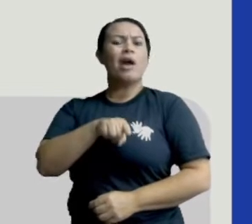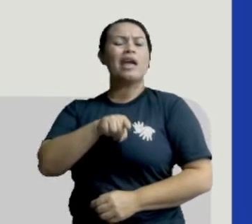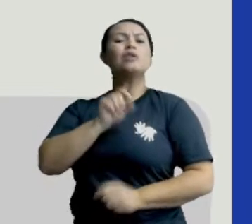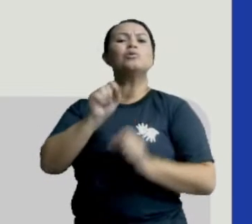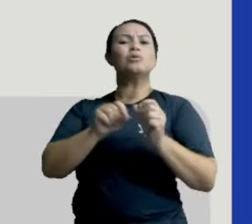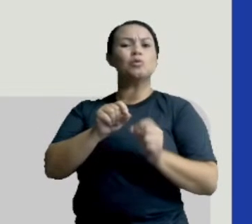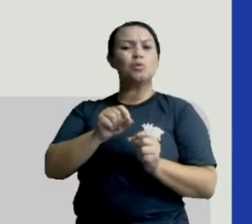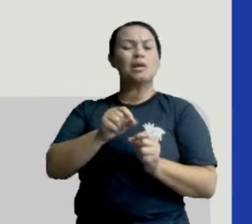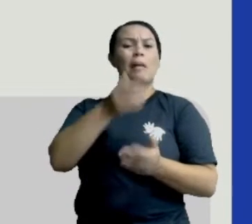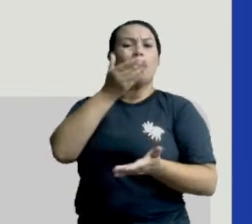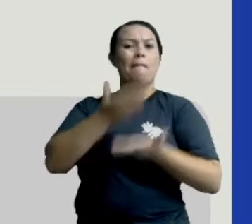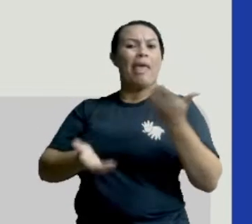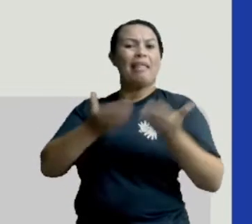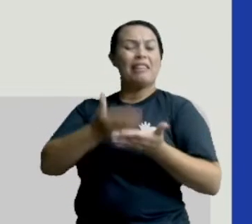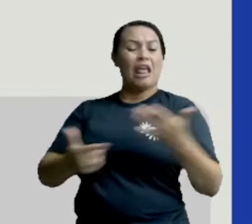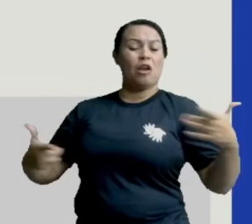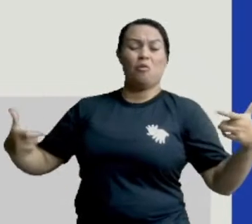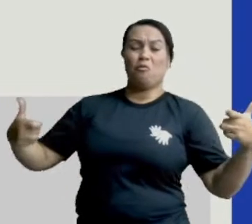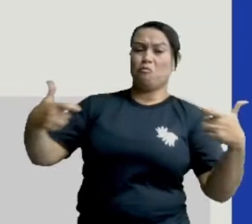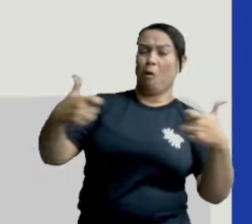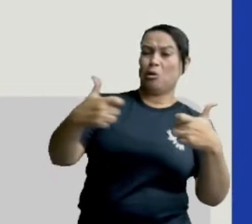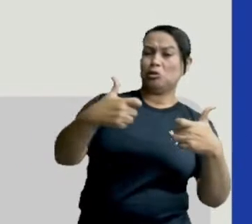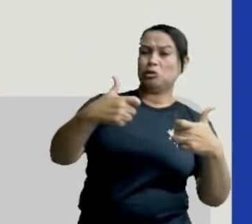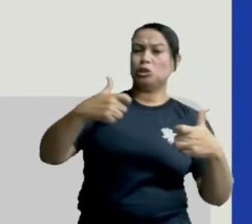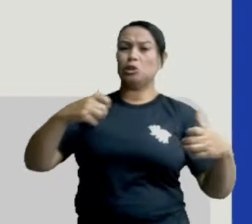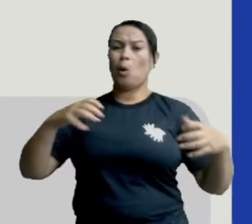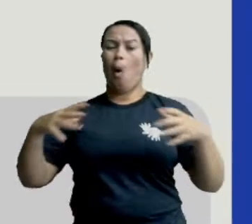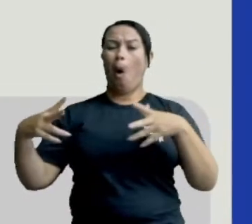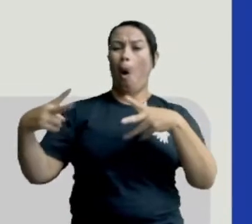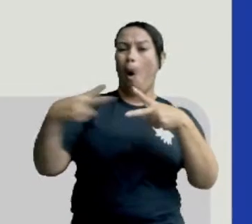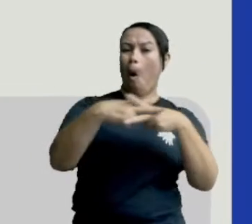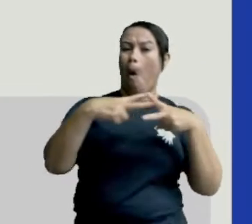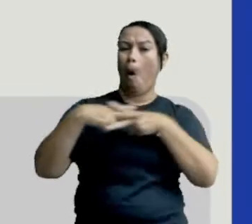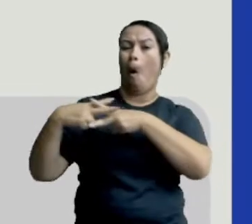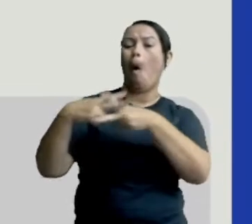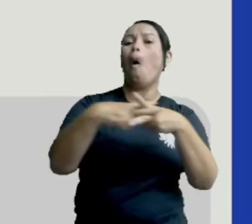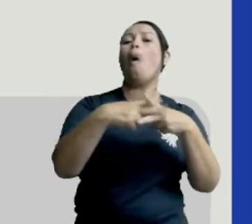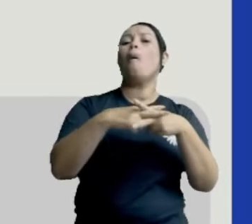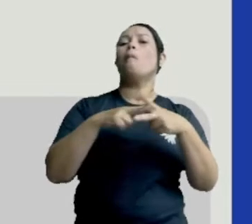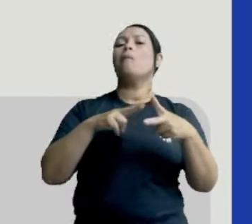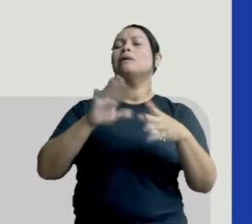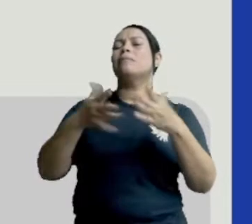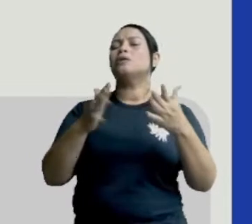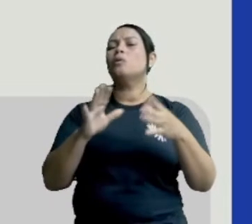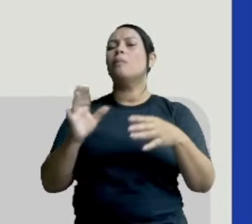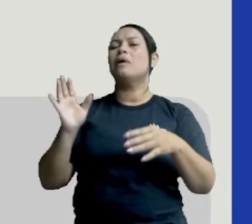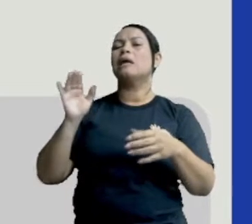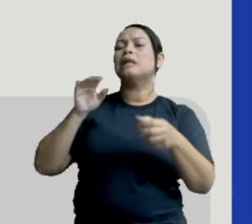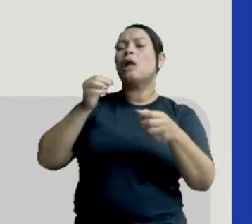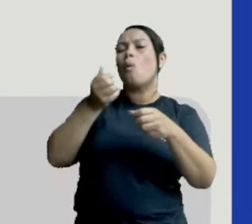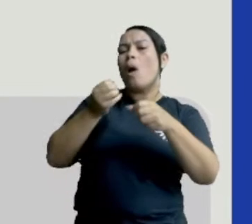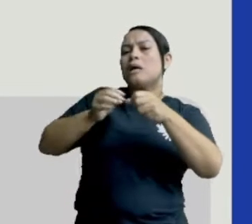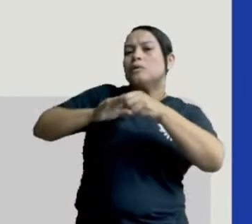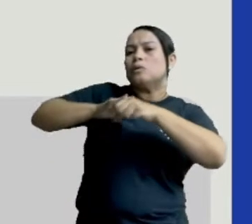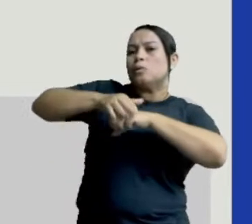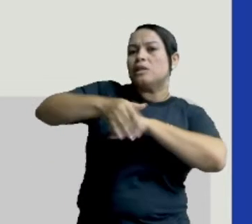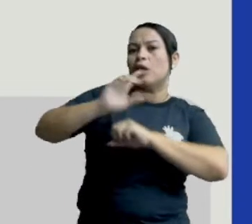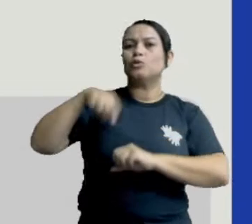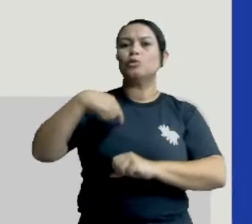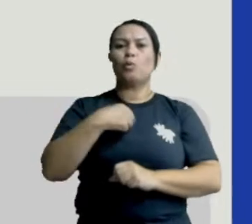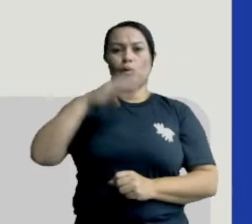inimigo e, após fortes combates que duraram até o anoitecer, nossos soldados